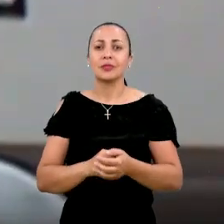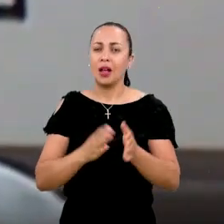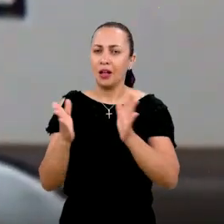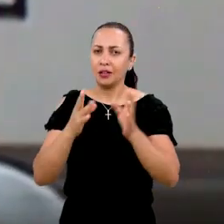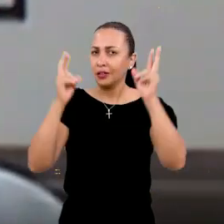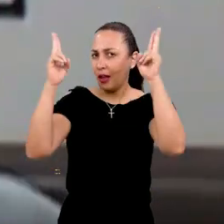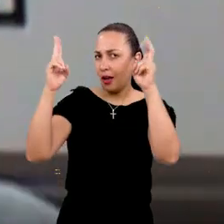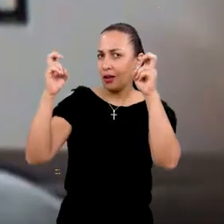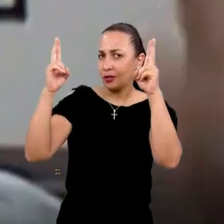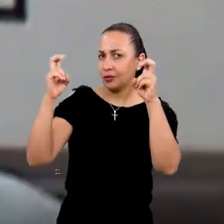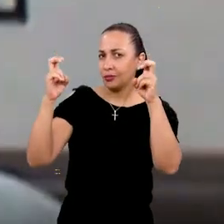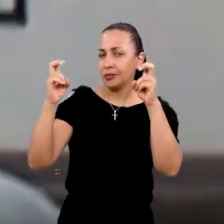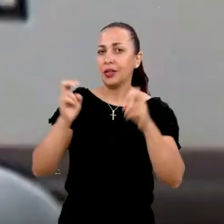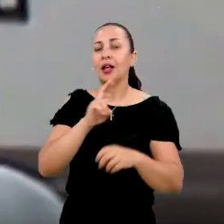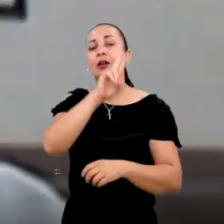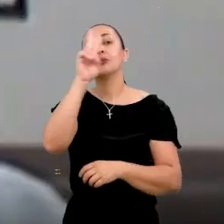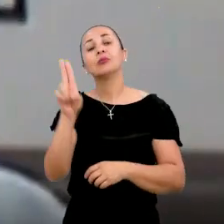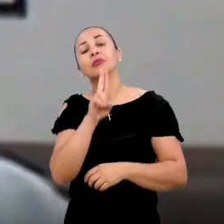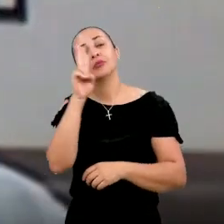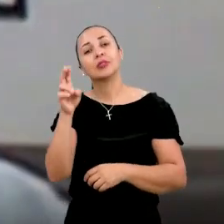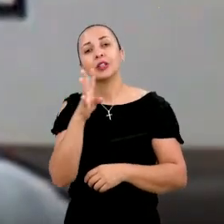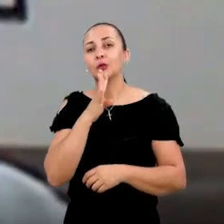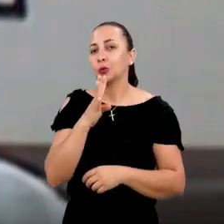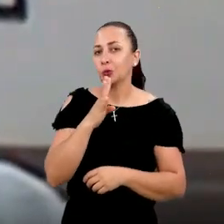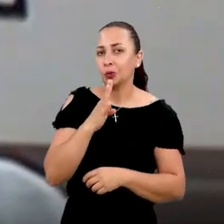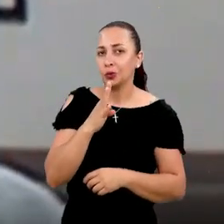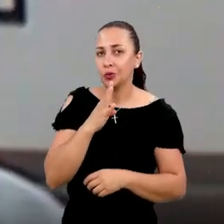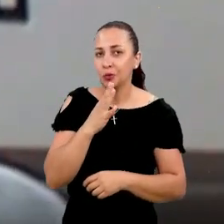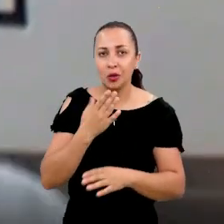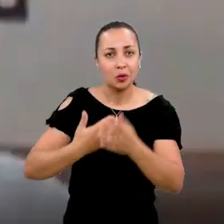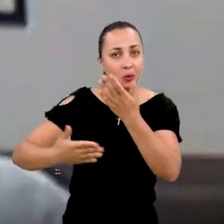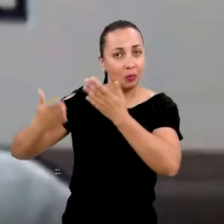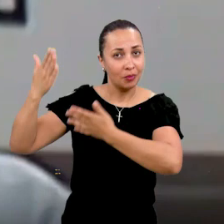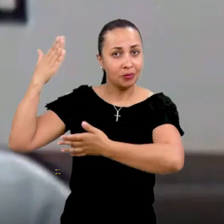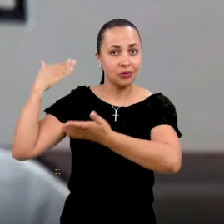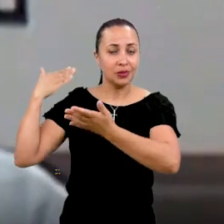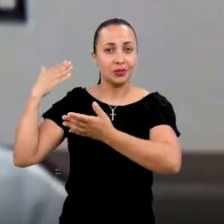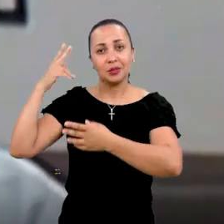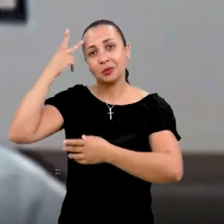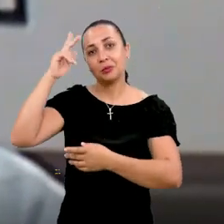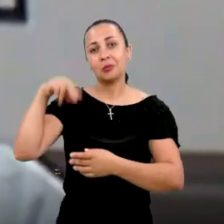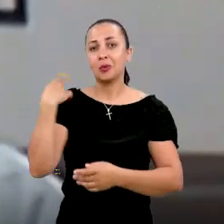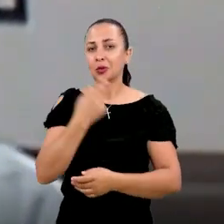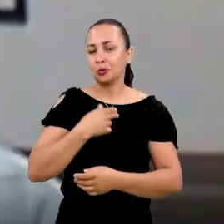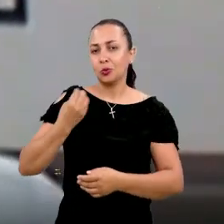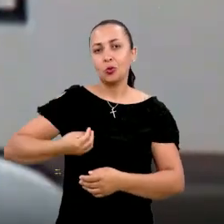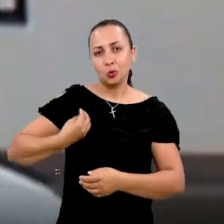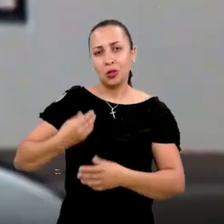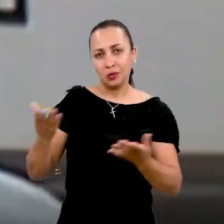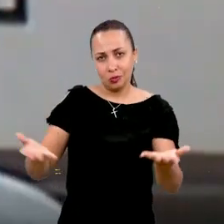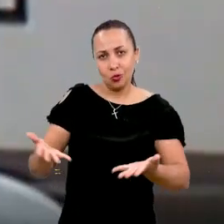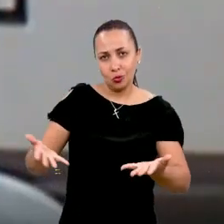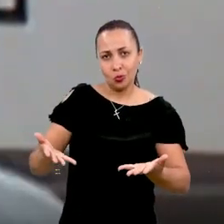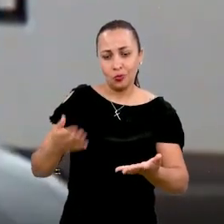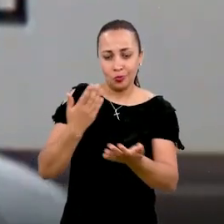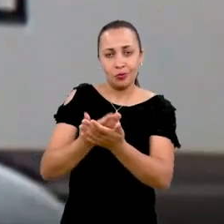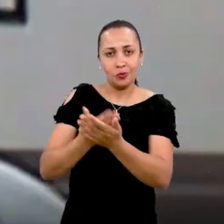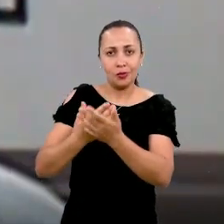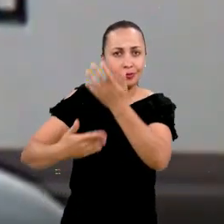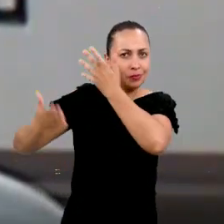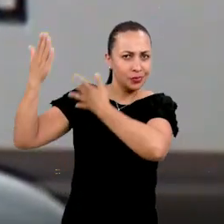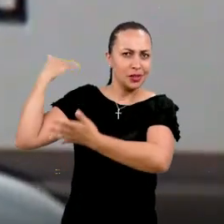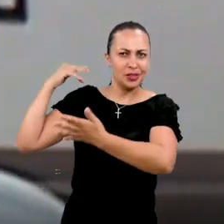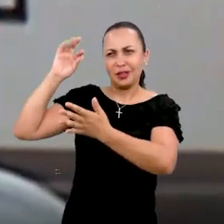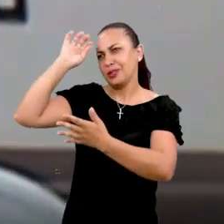demonstrar, entre aspas, né, a utilidade desse conhecimento sobre o passado, né, para o nosso presente. Estudar